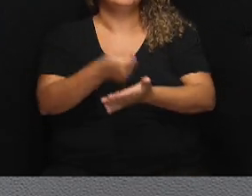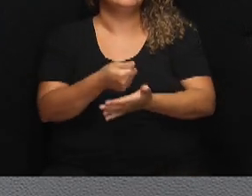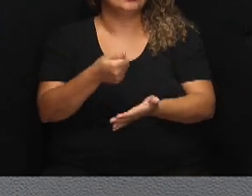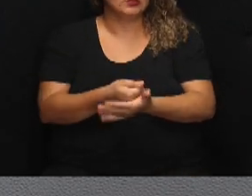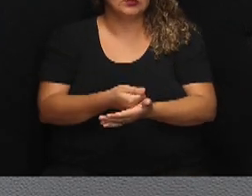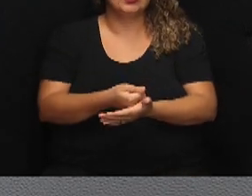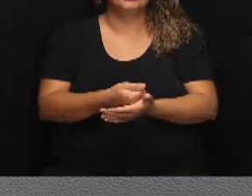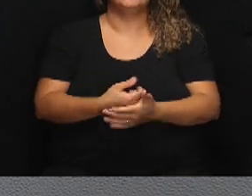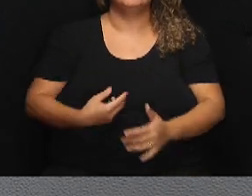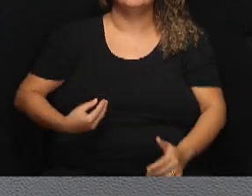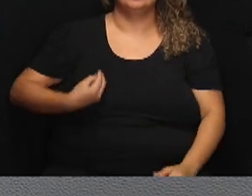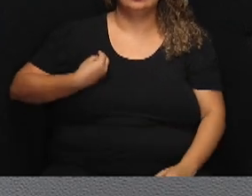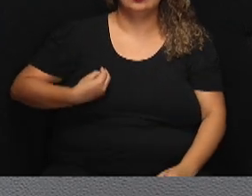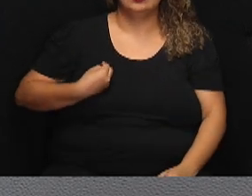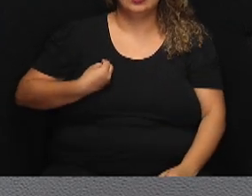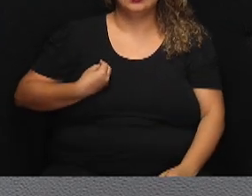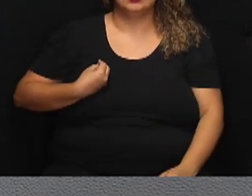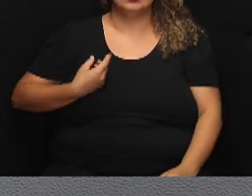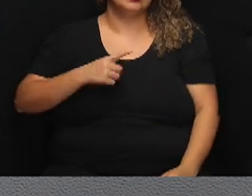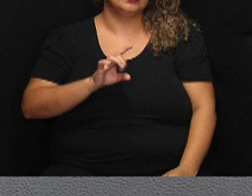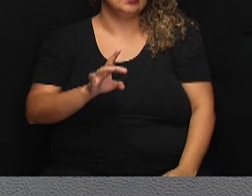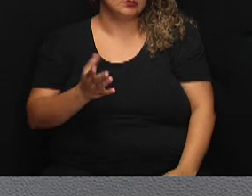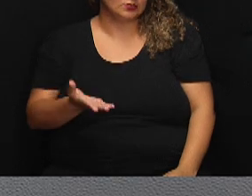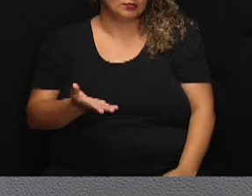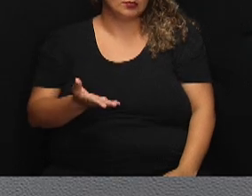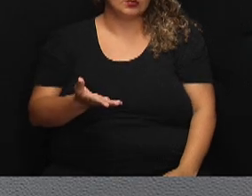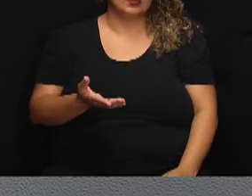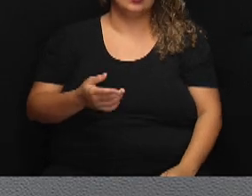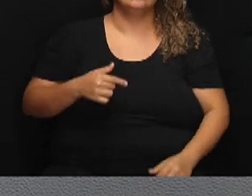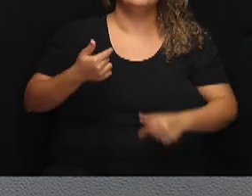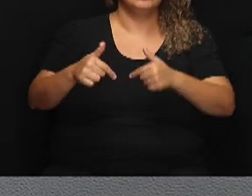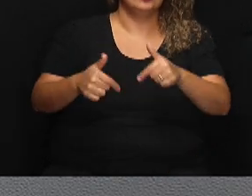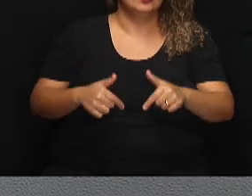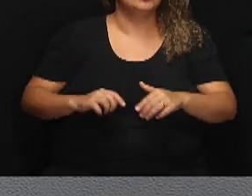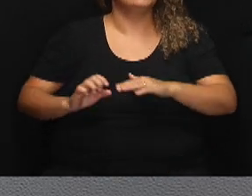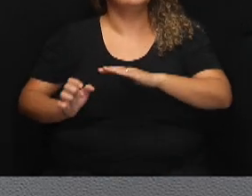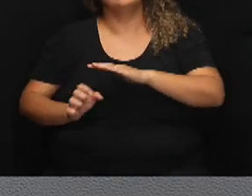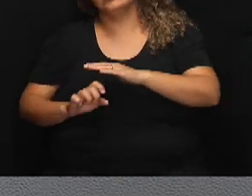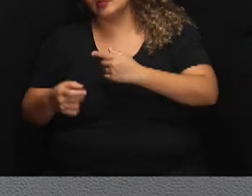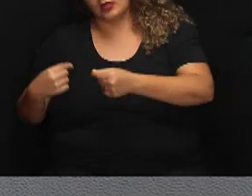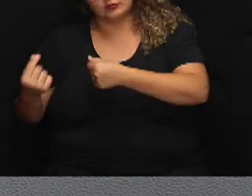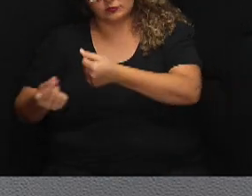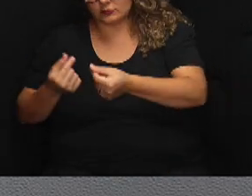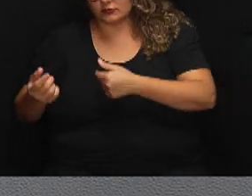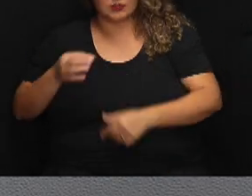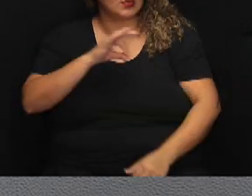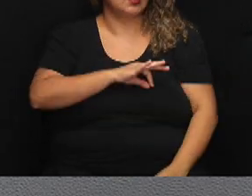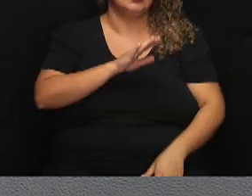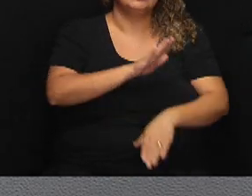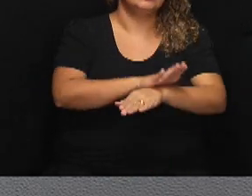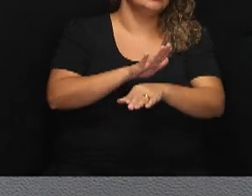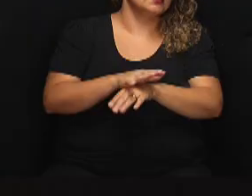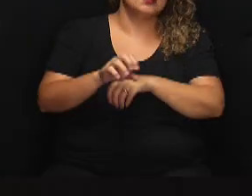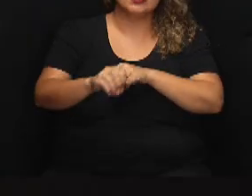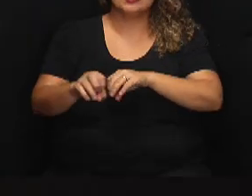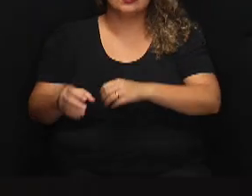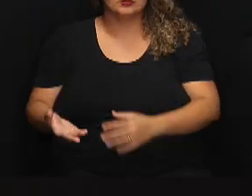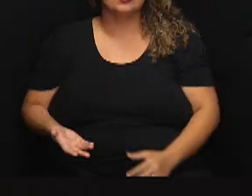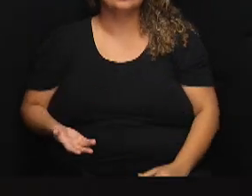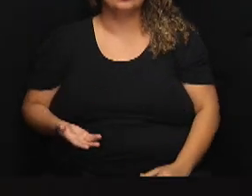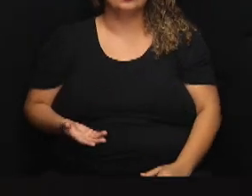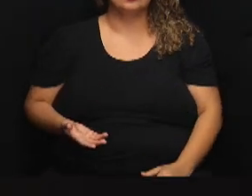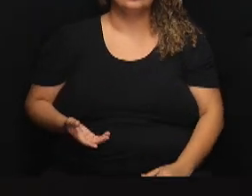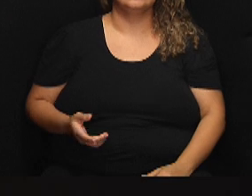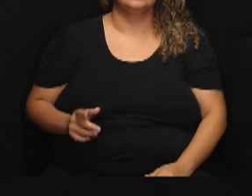né, da sobrevivência, mas não só por isso, também por trabalho, emprego, renda, assistência, educação, né, e a gente teve uma